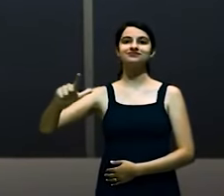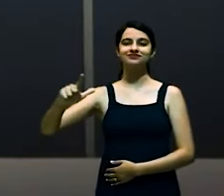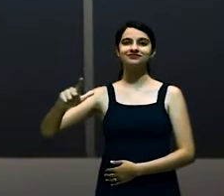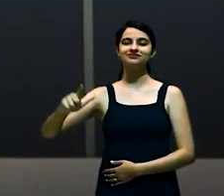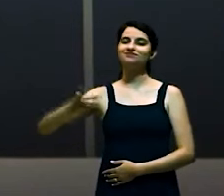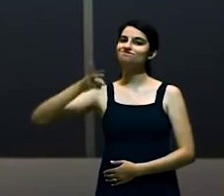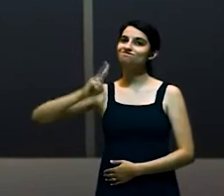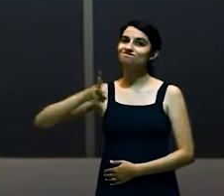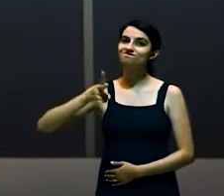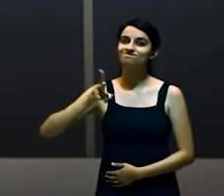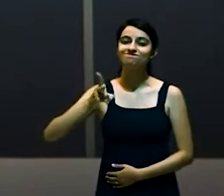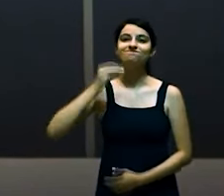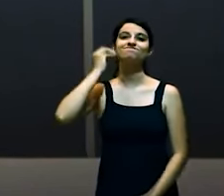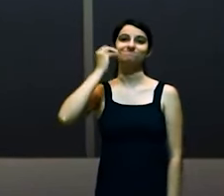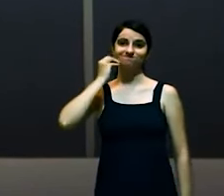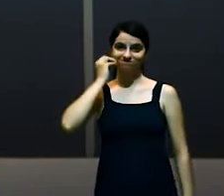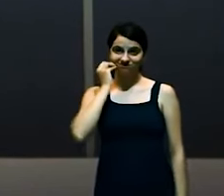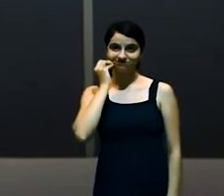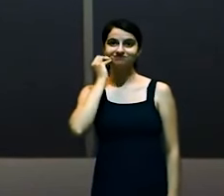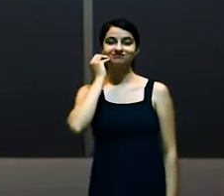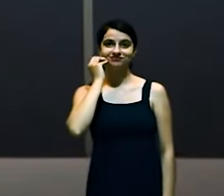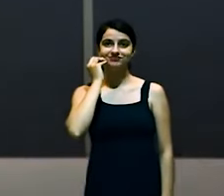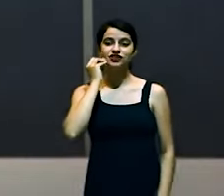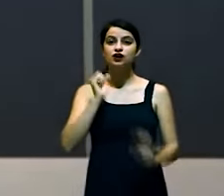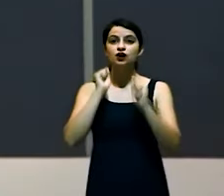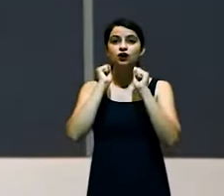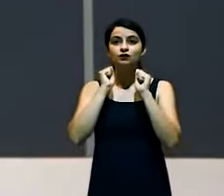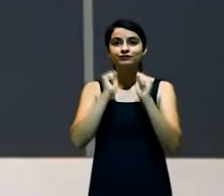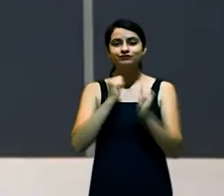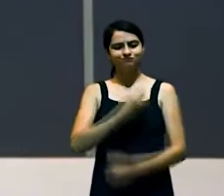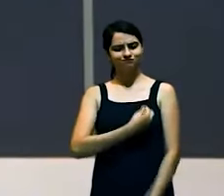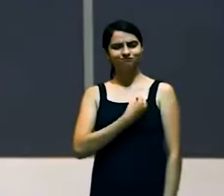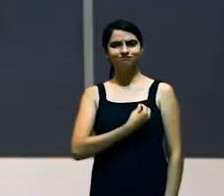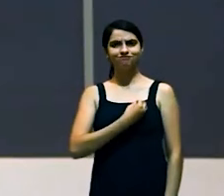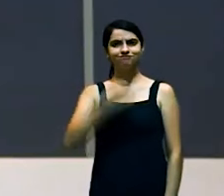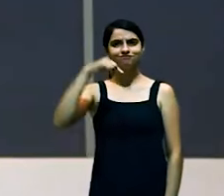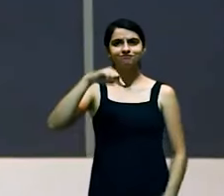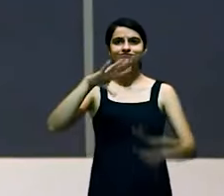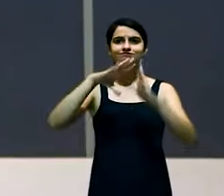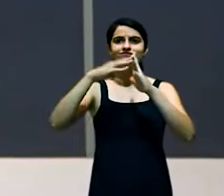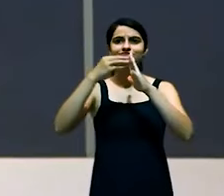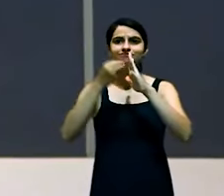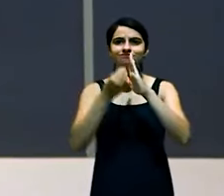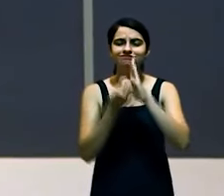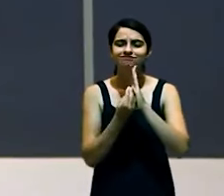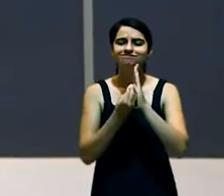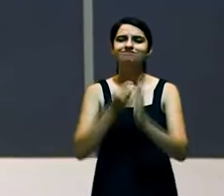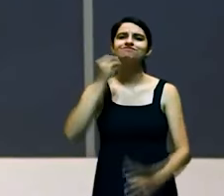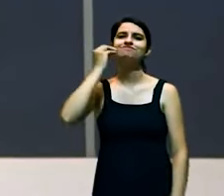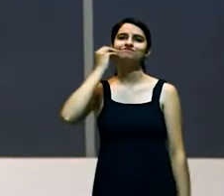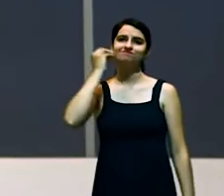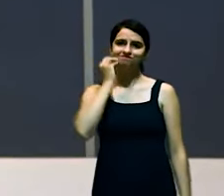é sempre um privilégio. Poder estar na casa do Senhor é um